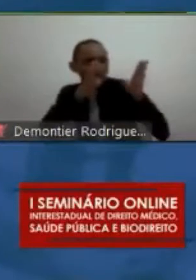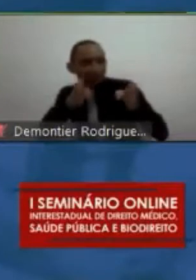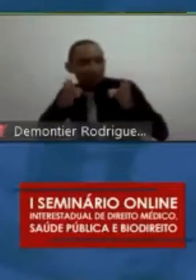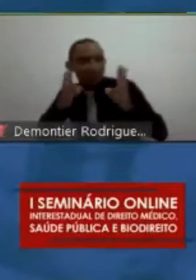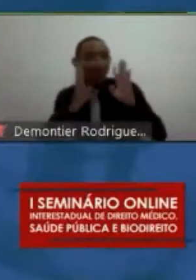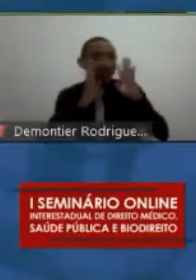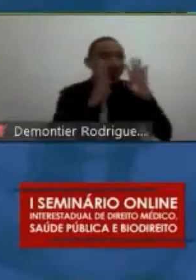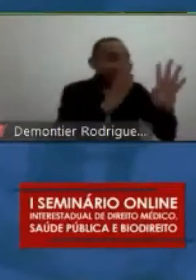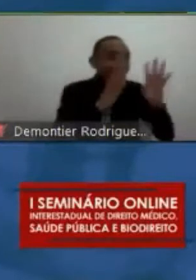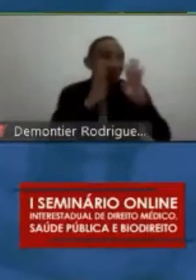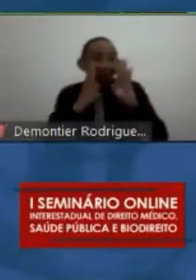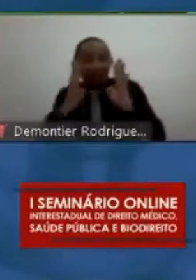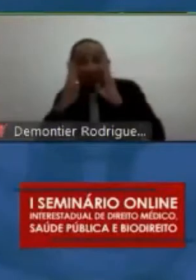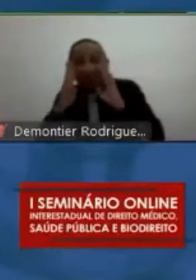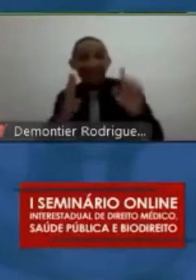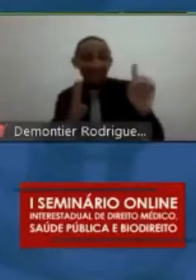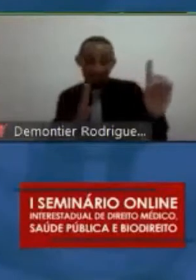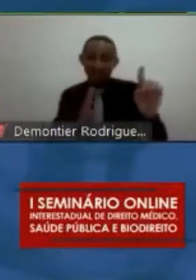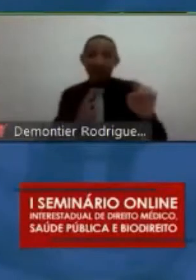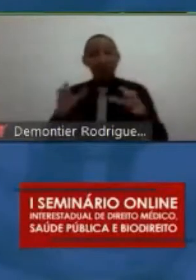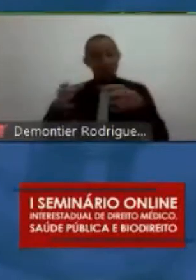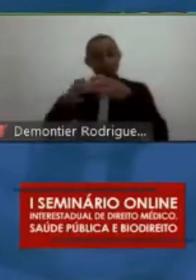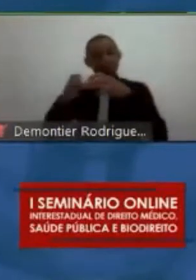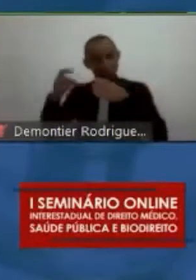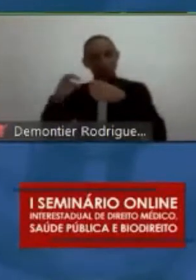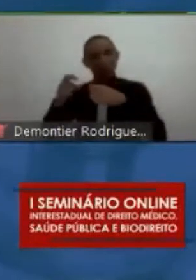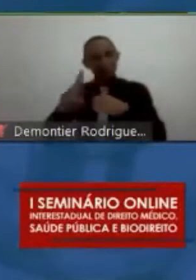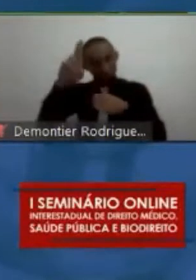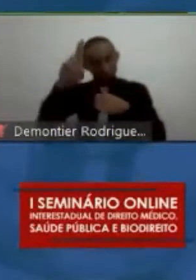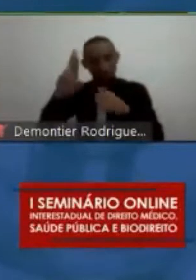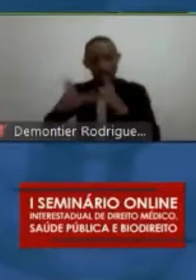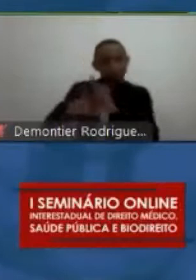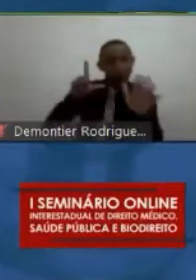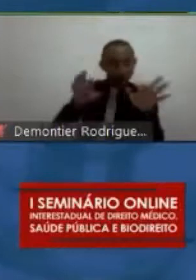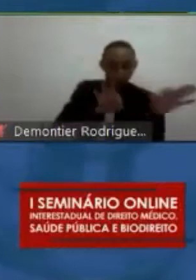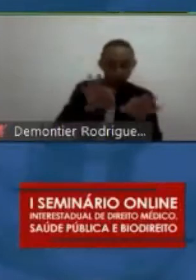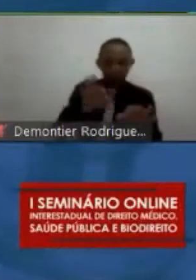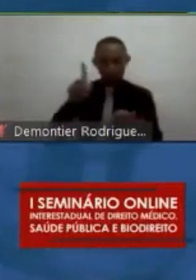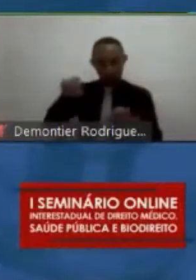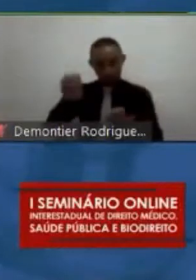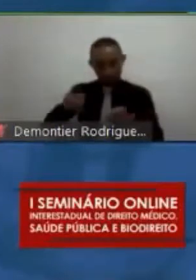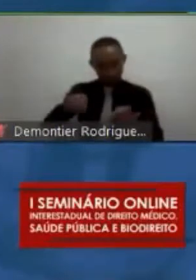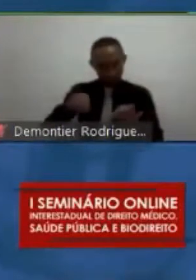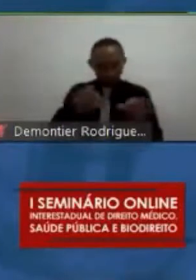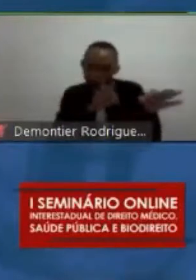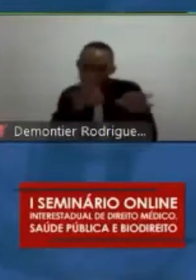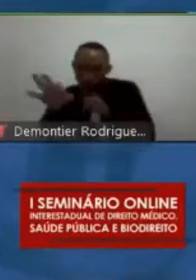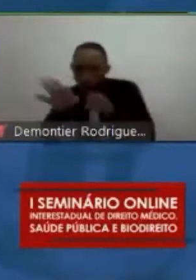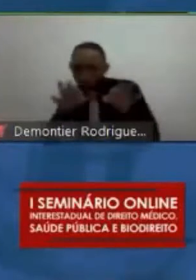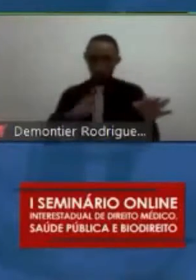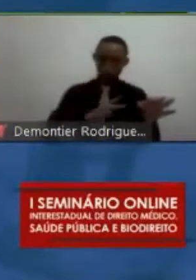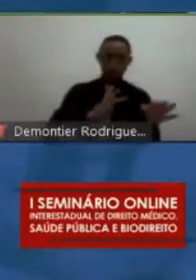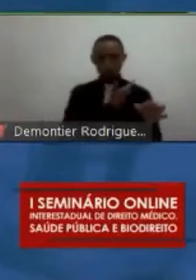trabalho de equipe. E isto foi o que eles disseram. Antes de se implantar esse programa, quer seja no hospital público ou privado,